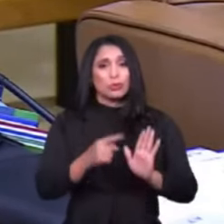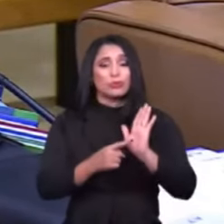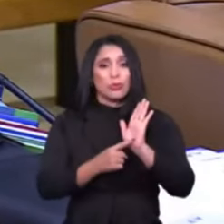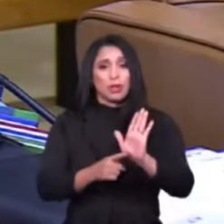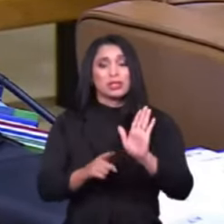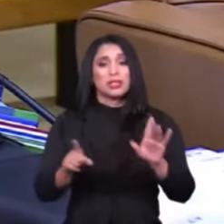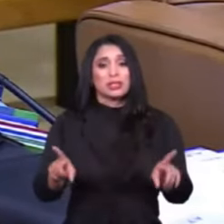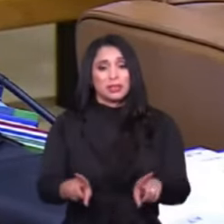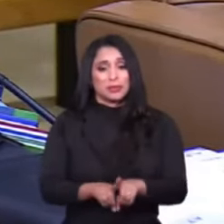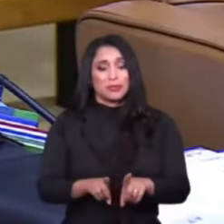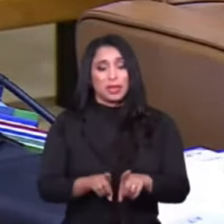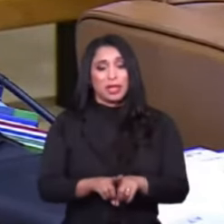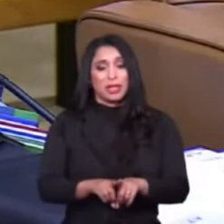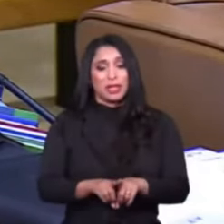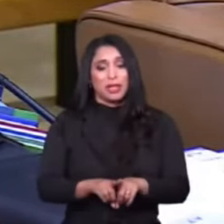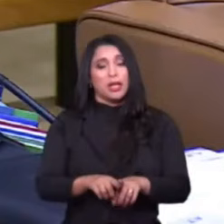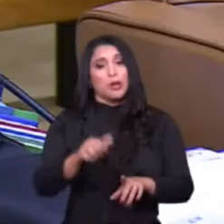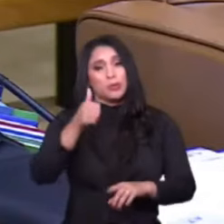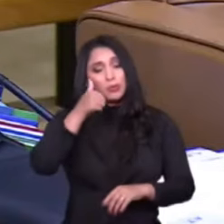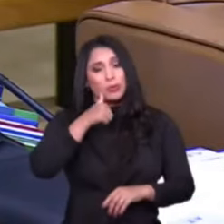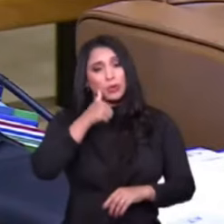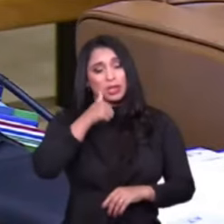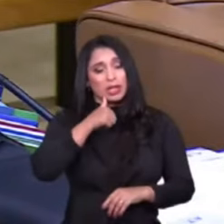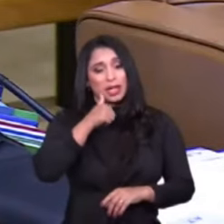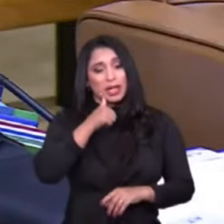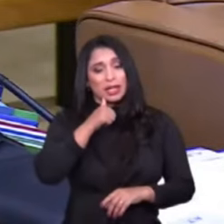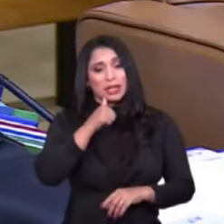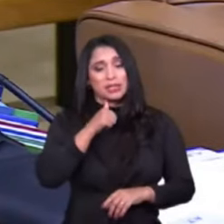aumento do uso de cannabis entre mulheres em idade